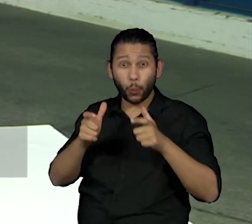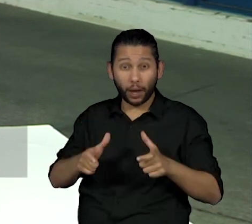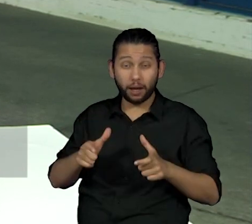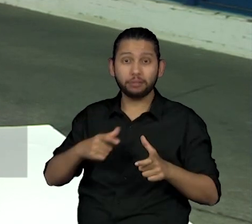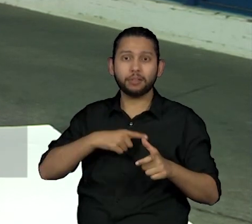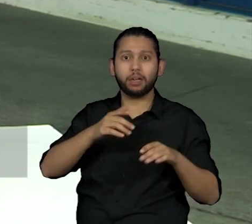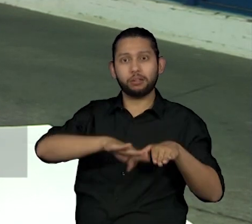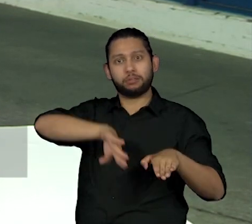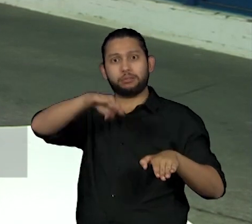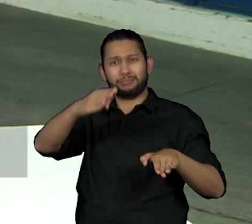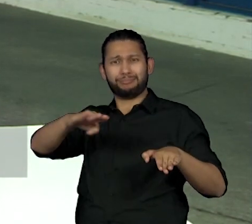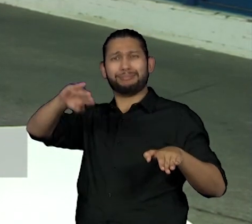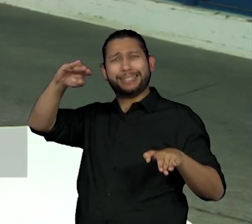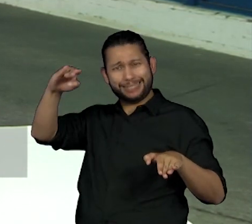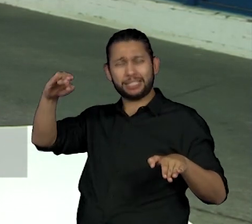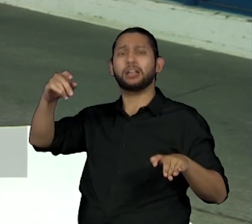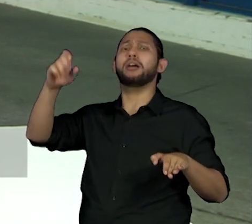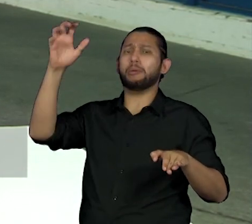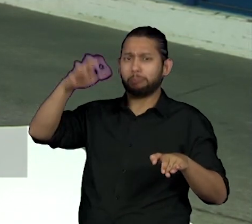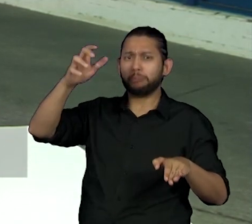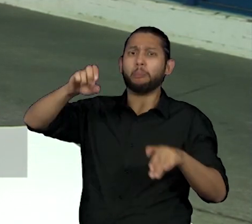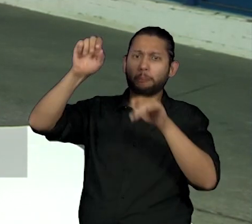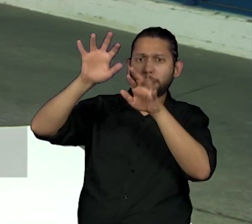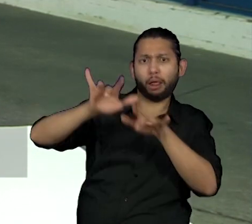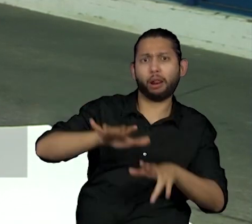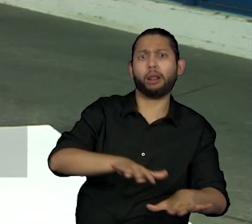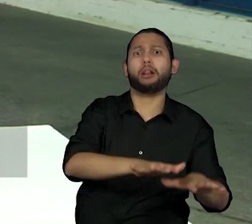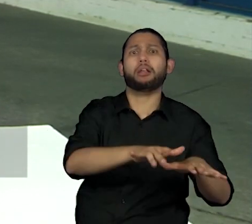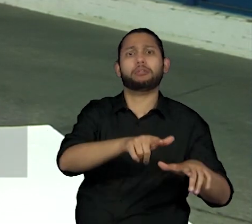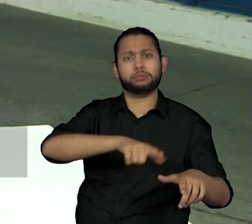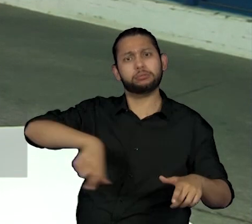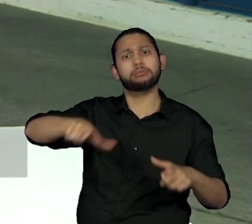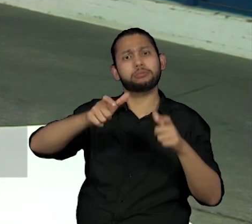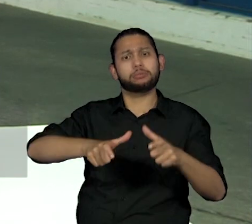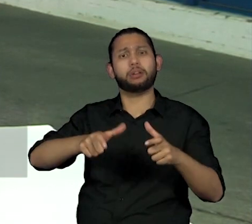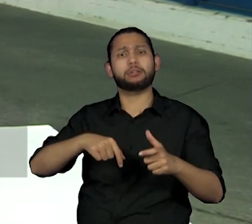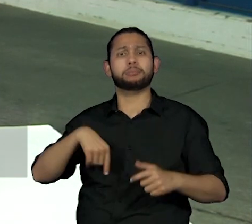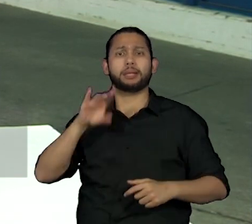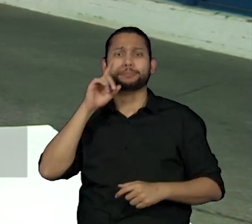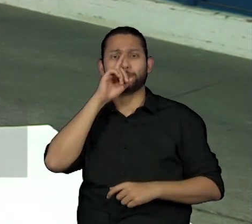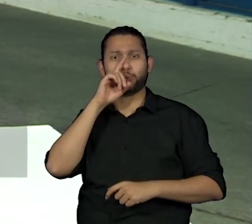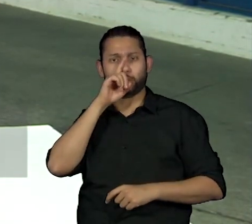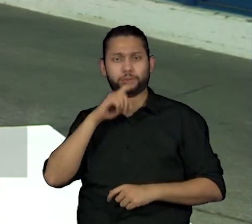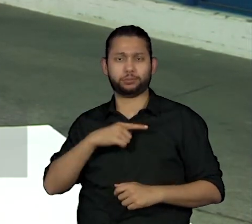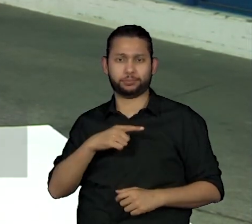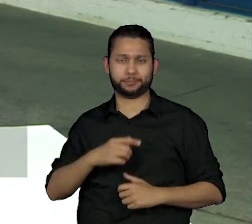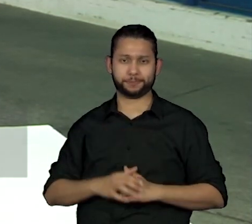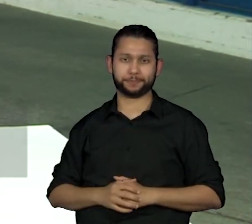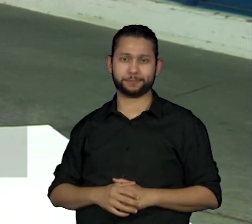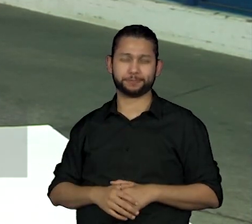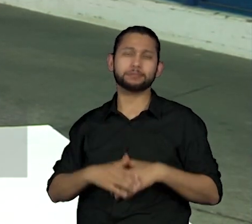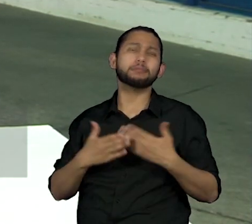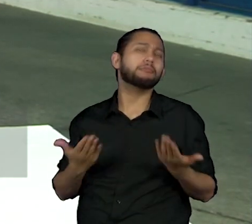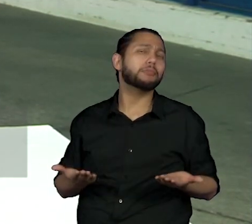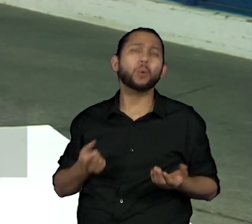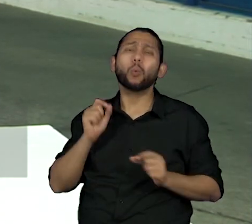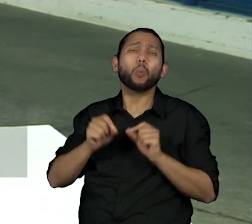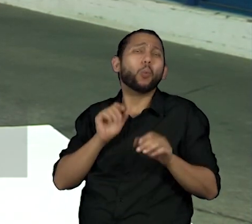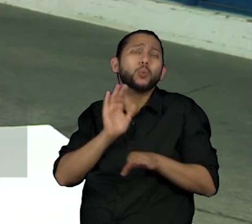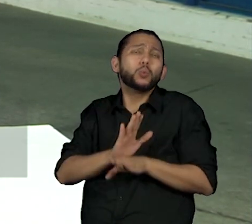relevo mais acidentado, vamos dizer assim, um relevo mais todo ondulado. O que ajuda